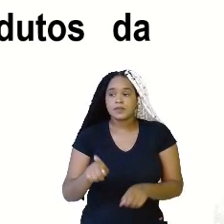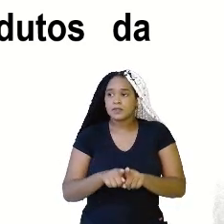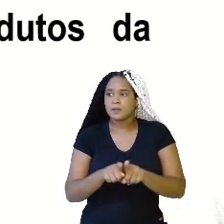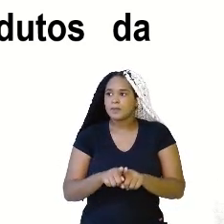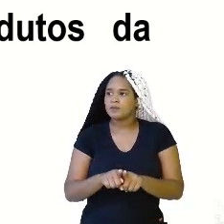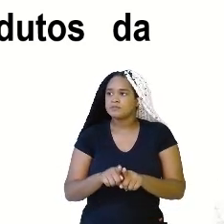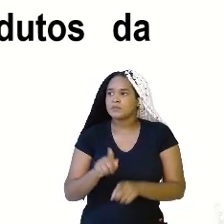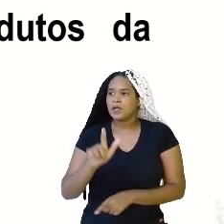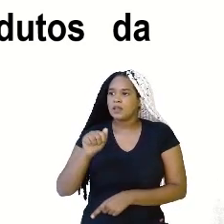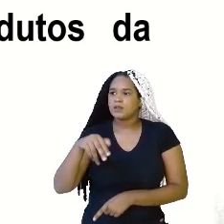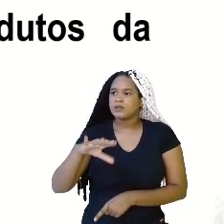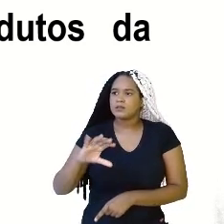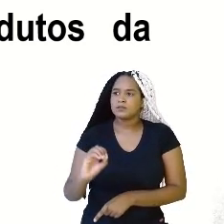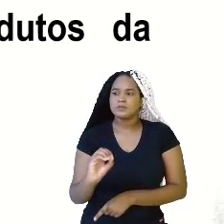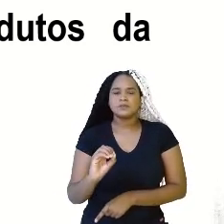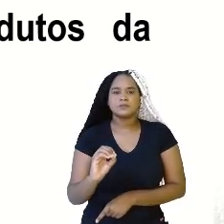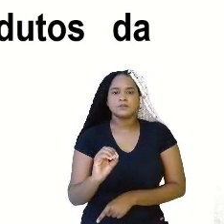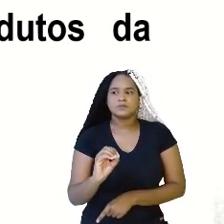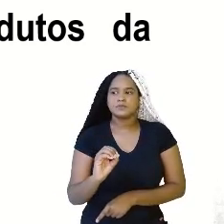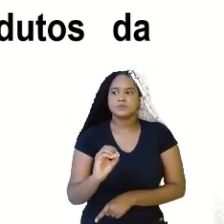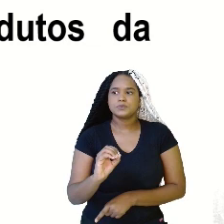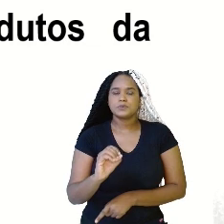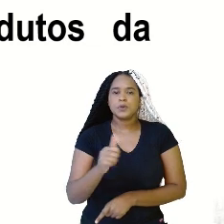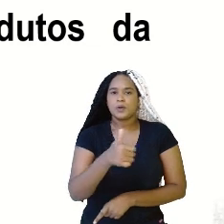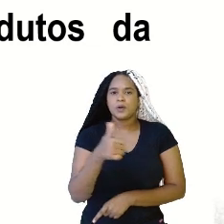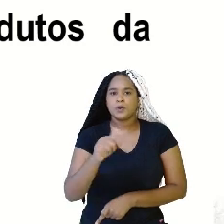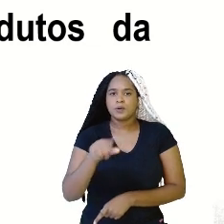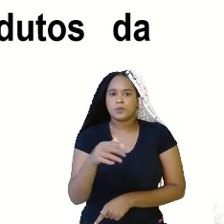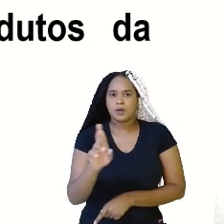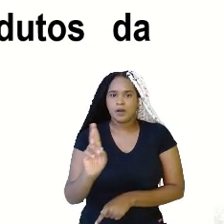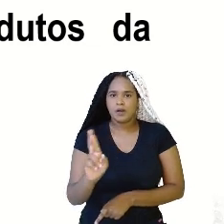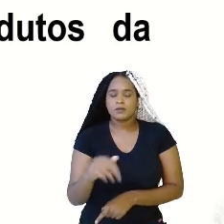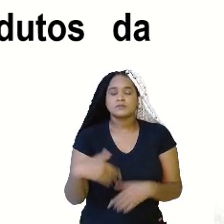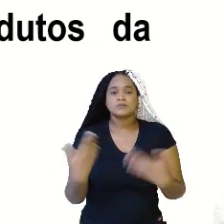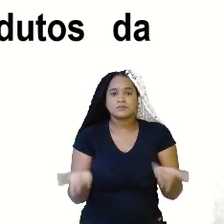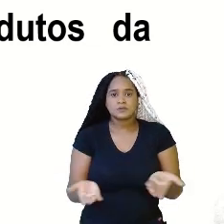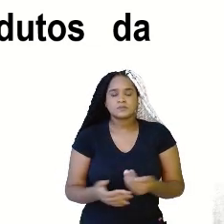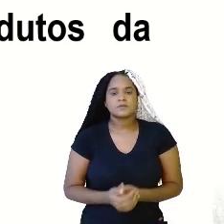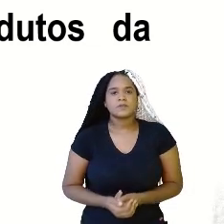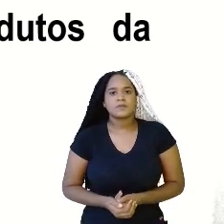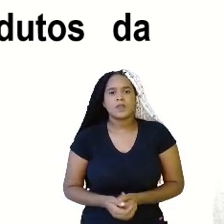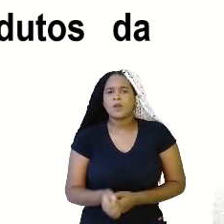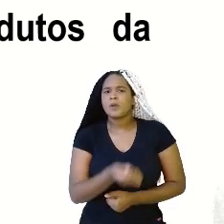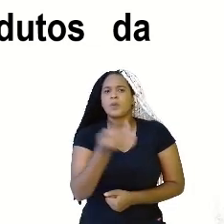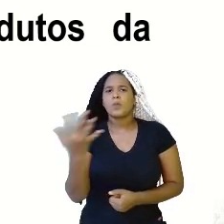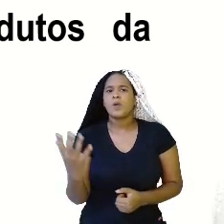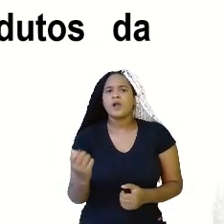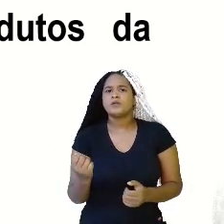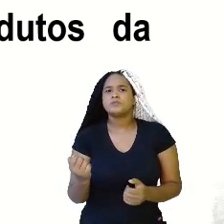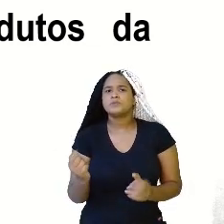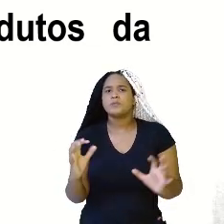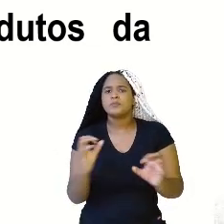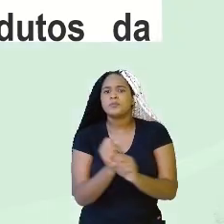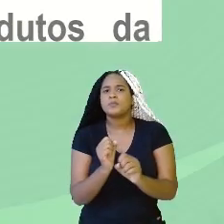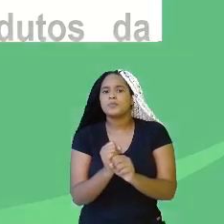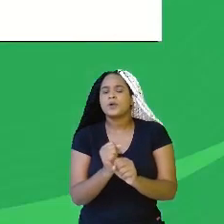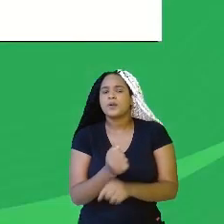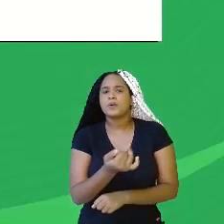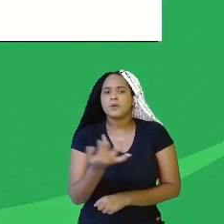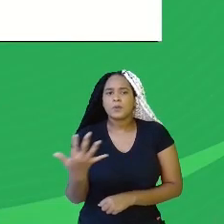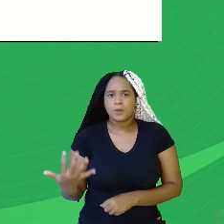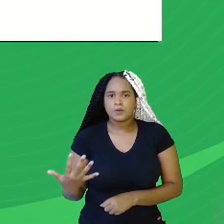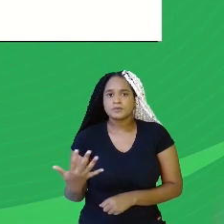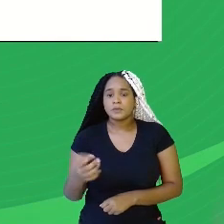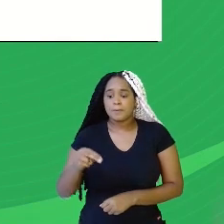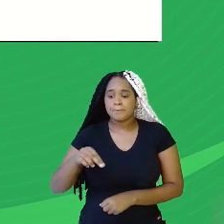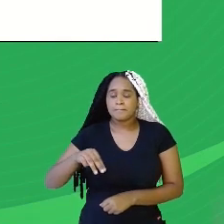que Maria gastou com todos esses produtos. Ela também comprou tudo. Assim como Pedro, né?